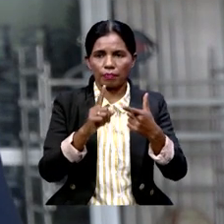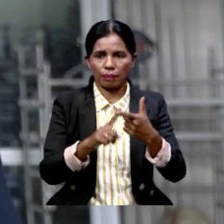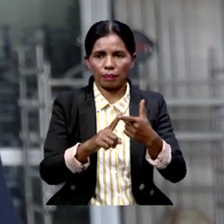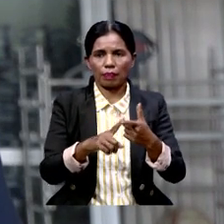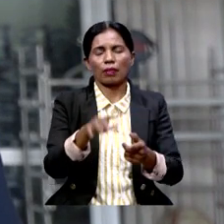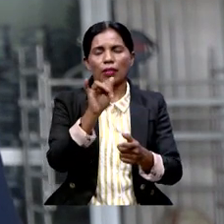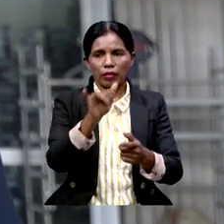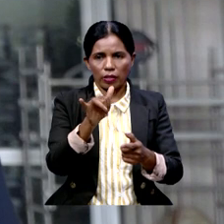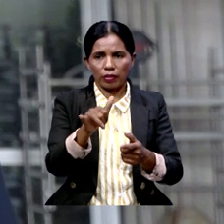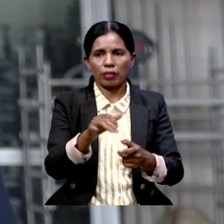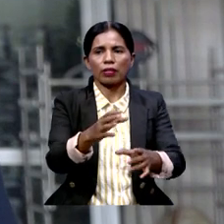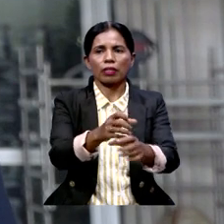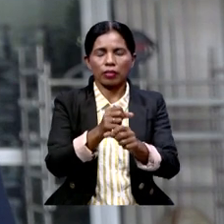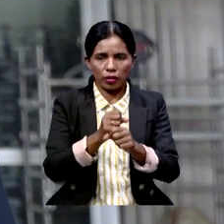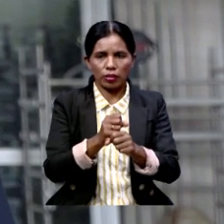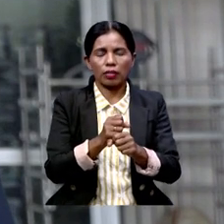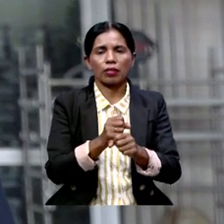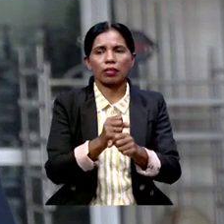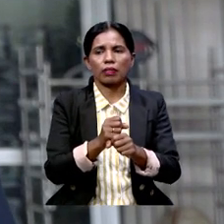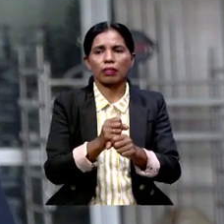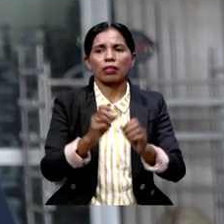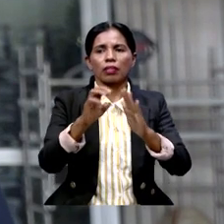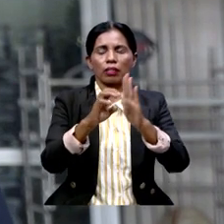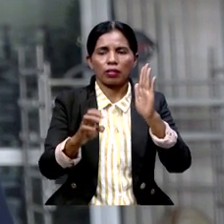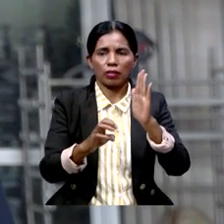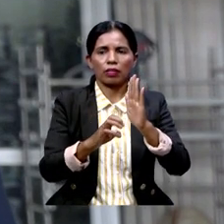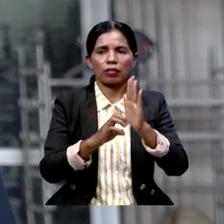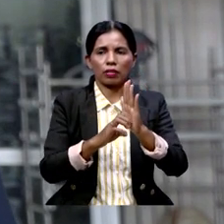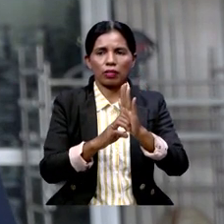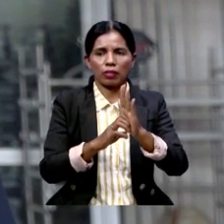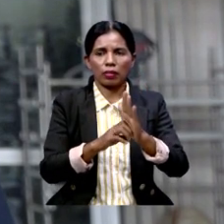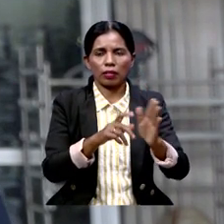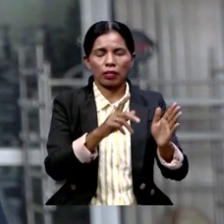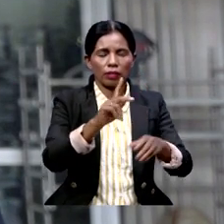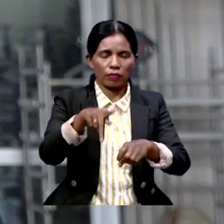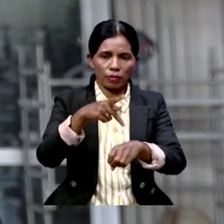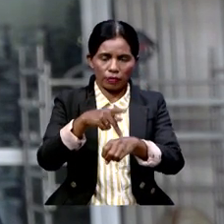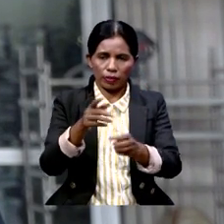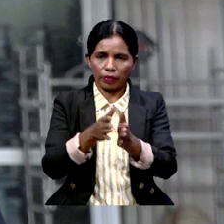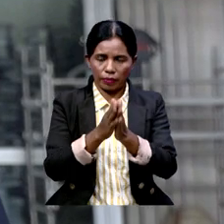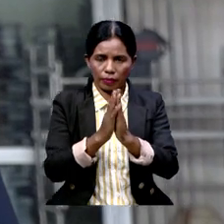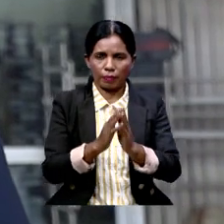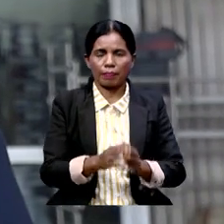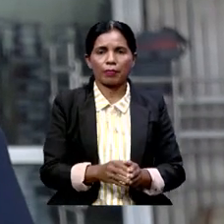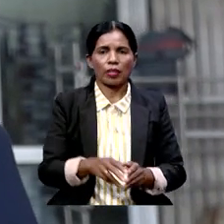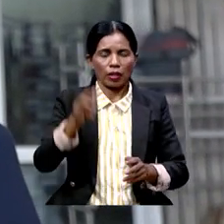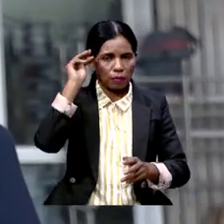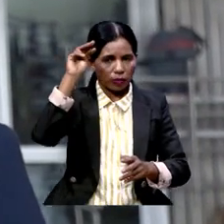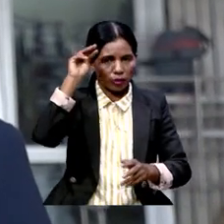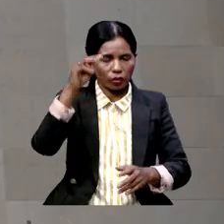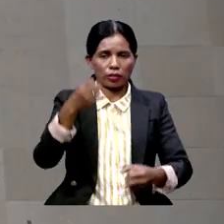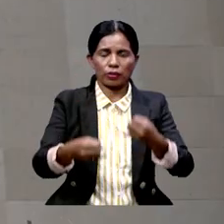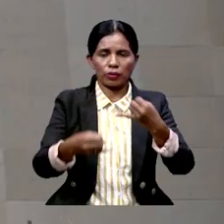aceta simo bat ne ve que estado estado Filipina Russo. Antes, né, ministro de